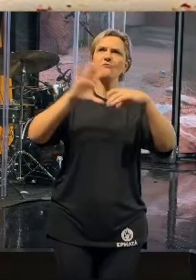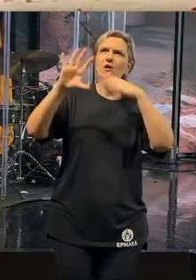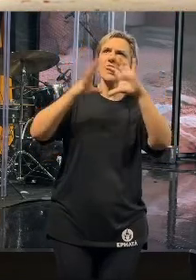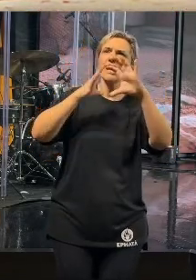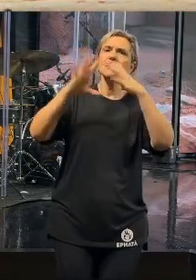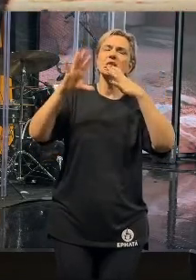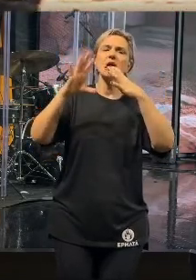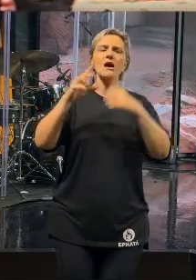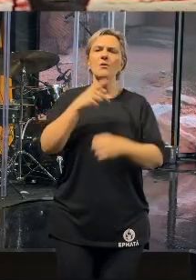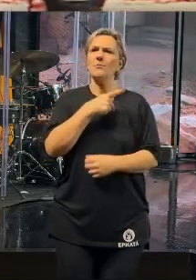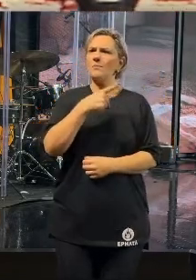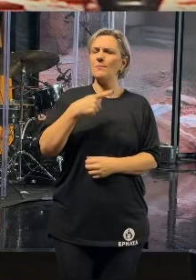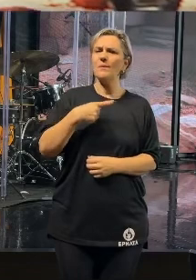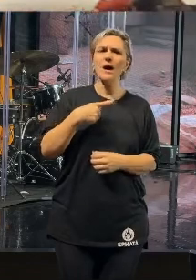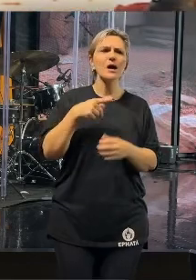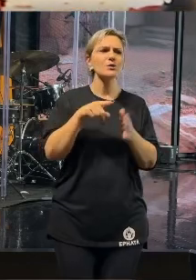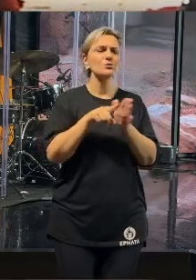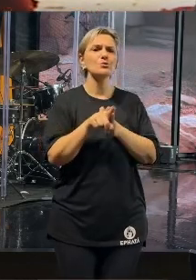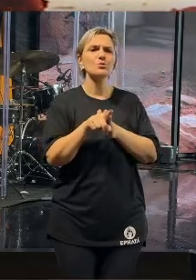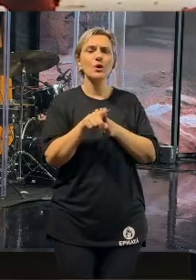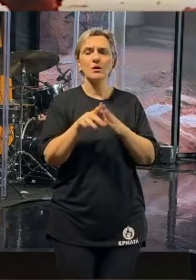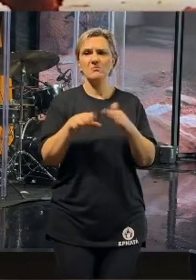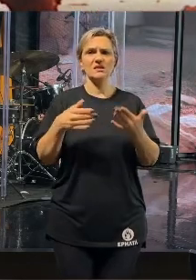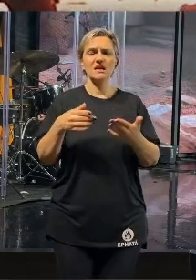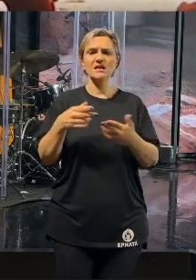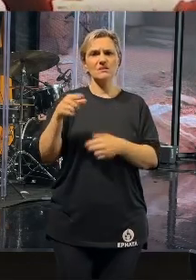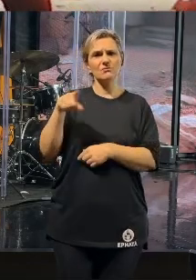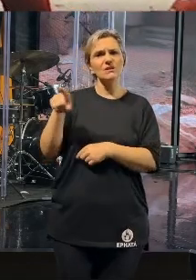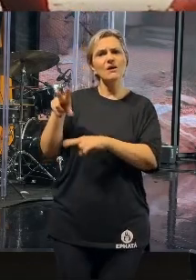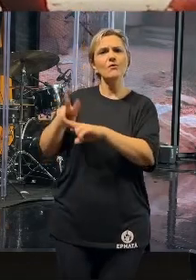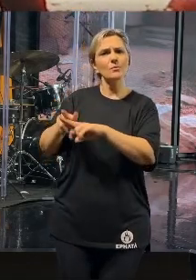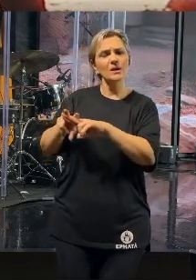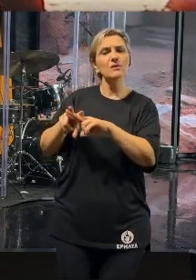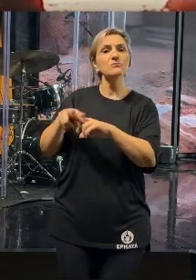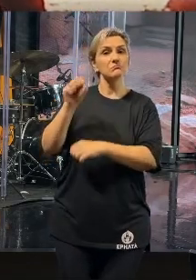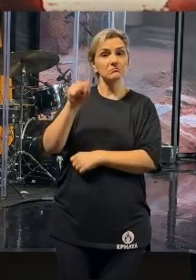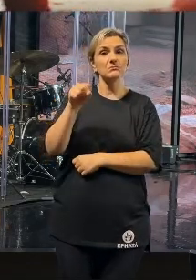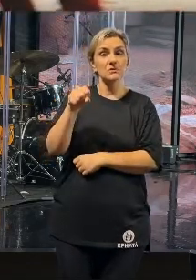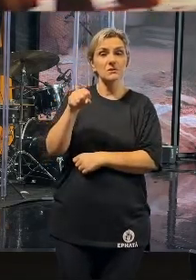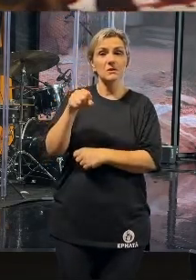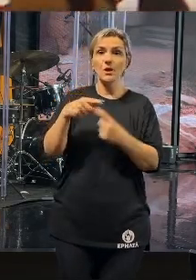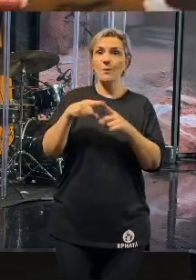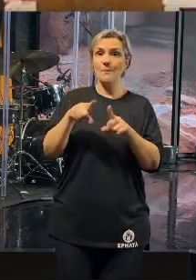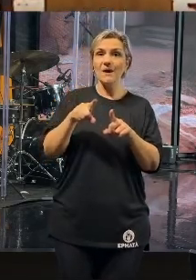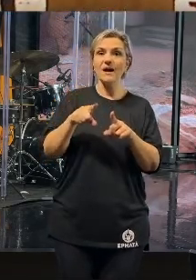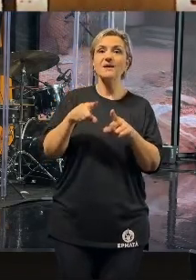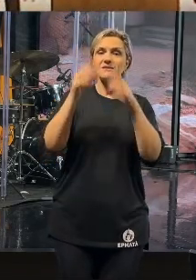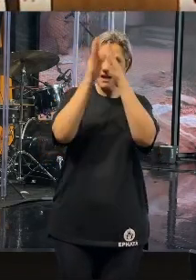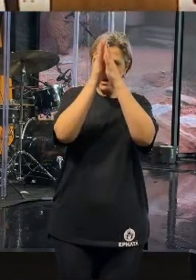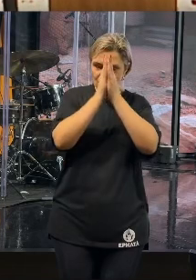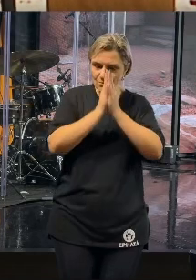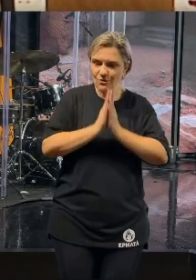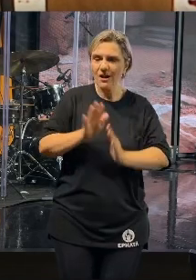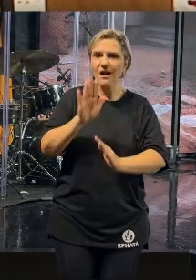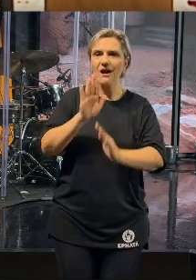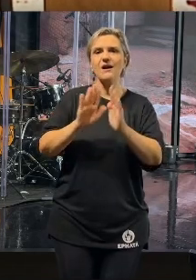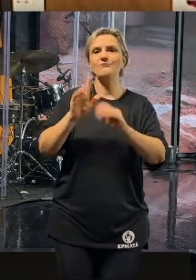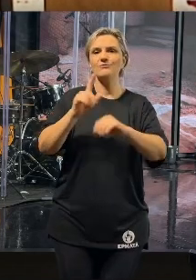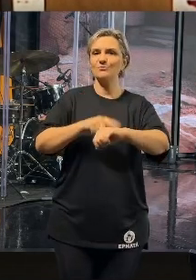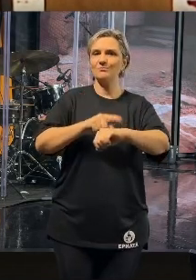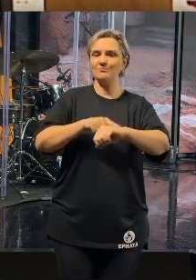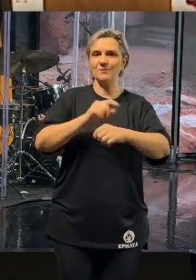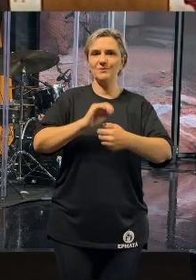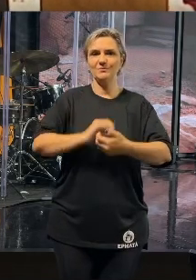cantavam, pastor, mas eles não estavam presos? Sim, eles estavam, mas estavam adorando.